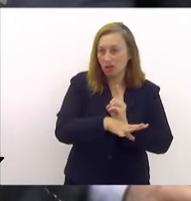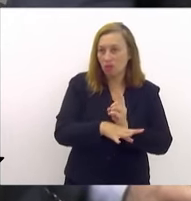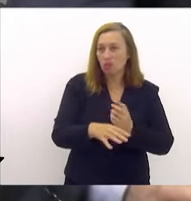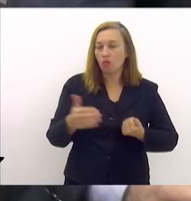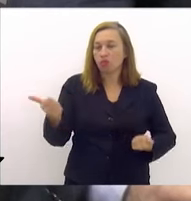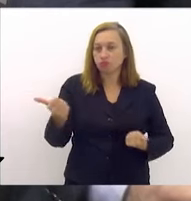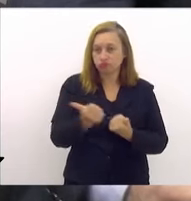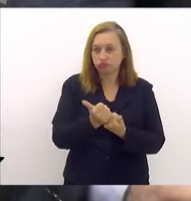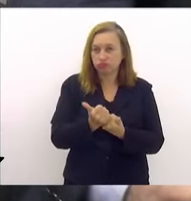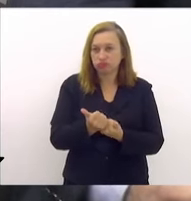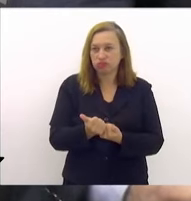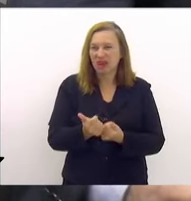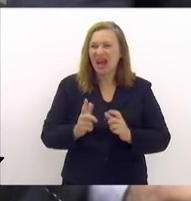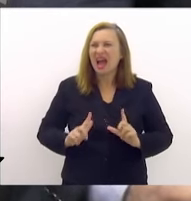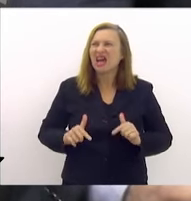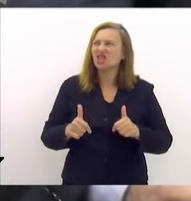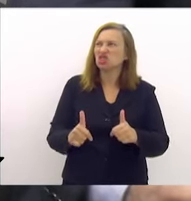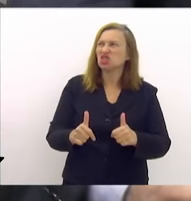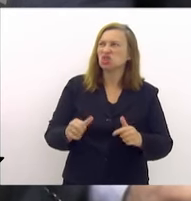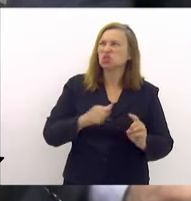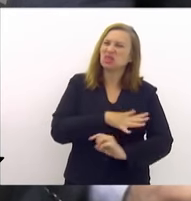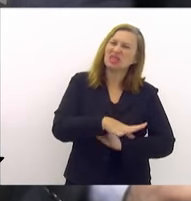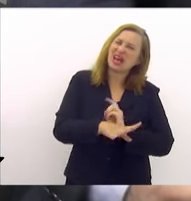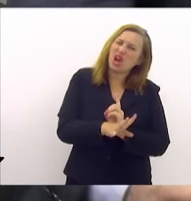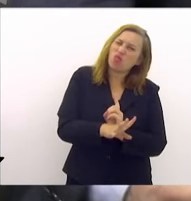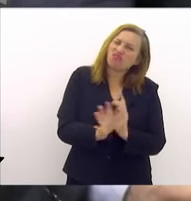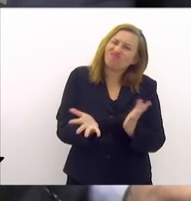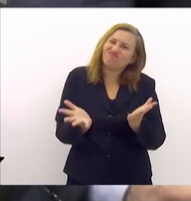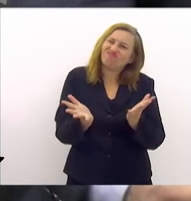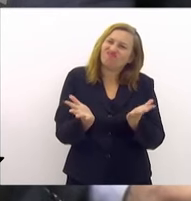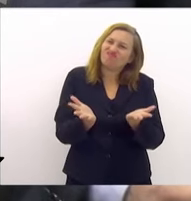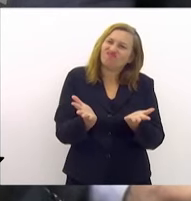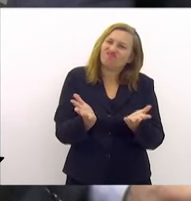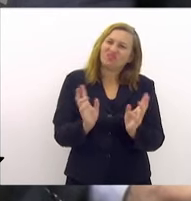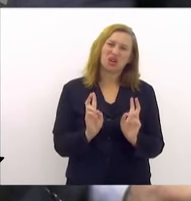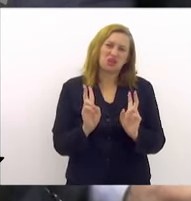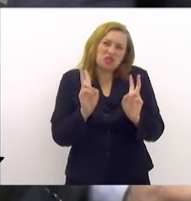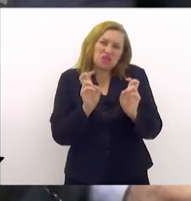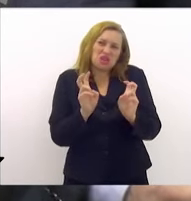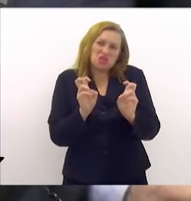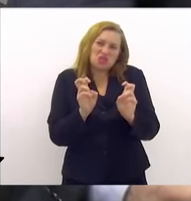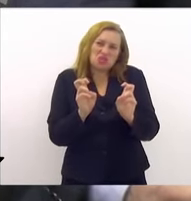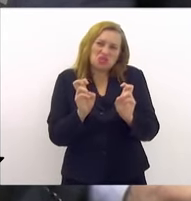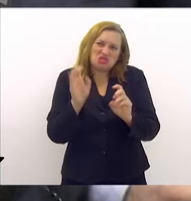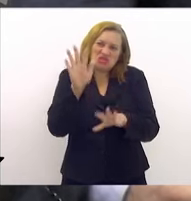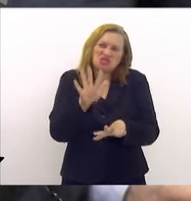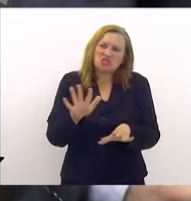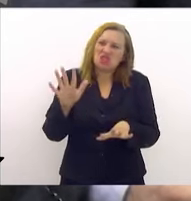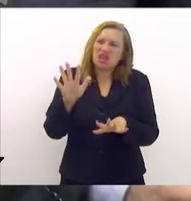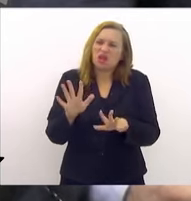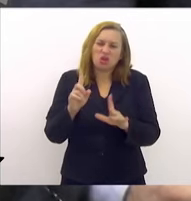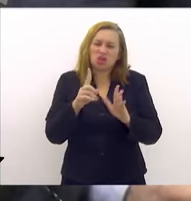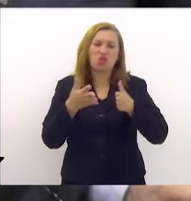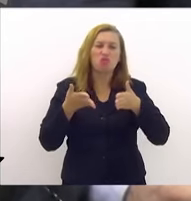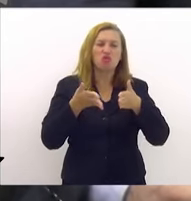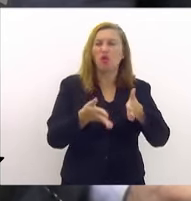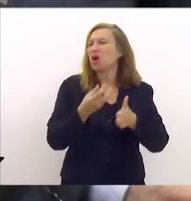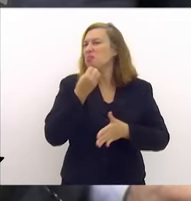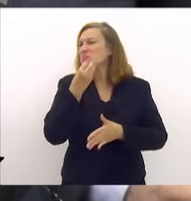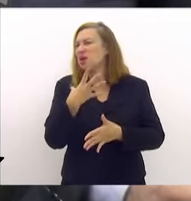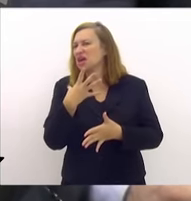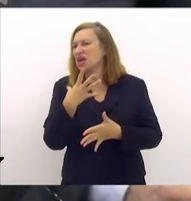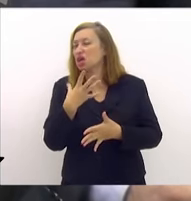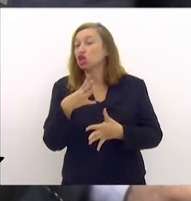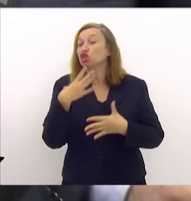ação social... ela é um termo muito genérico que não identifica muito bem, né,